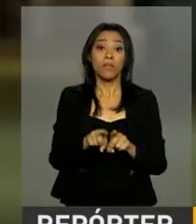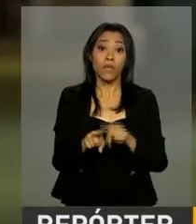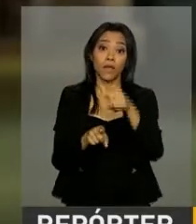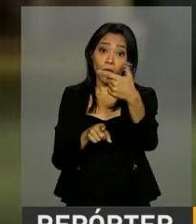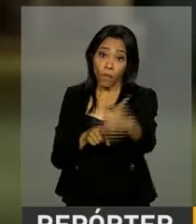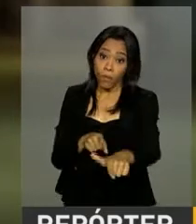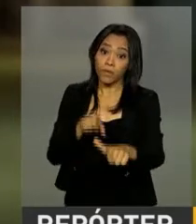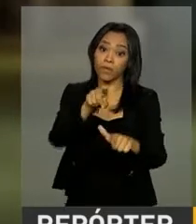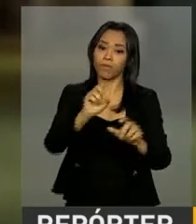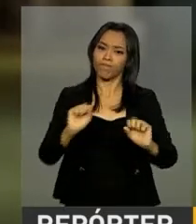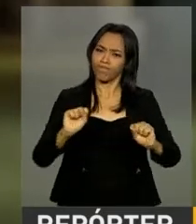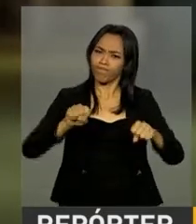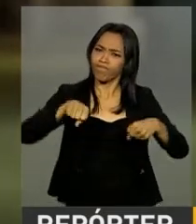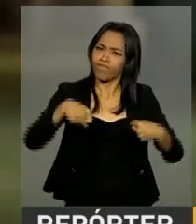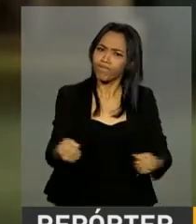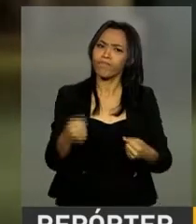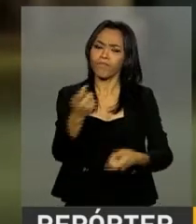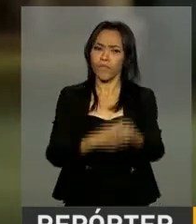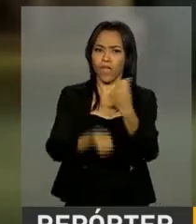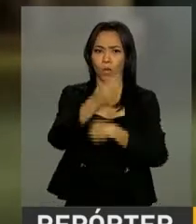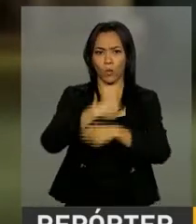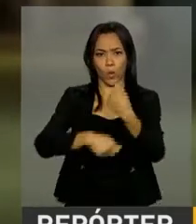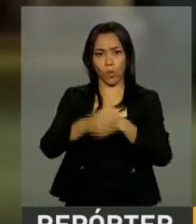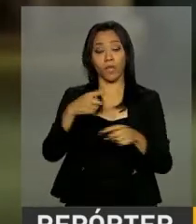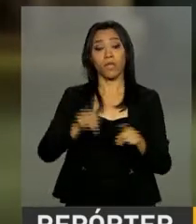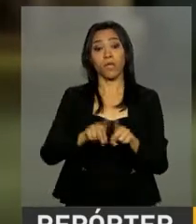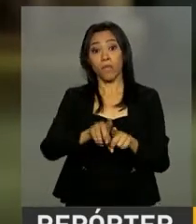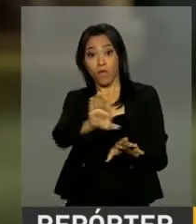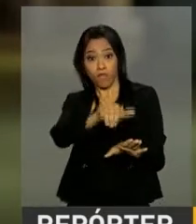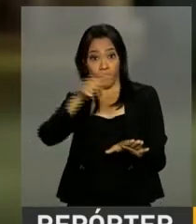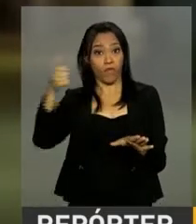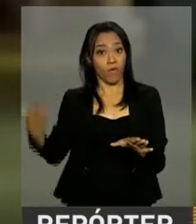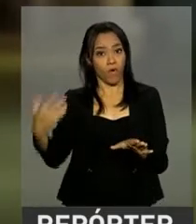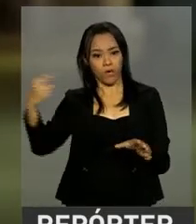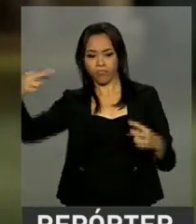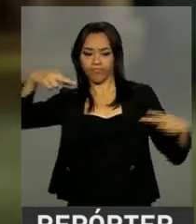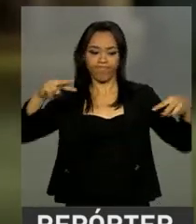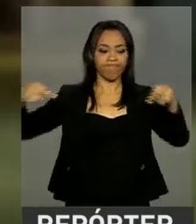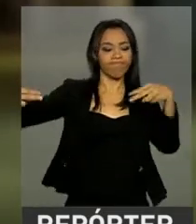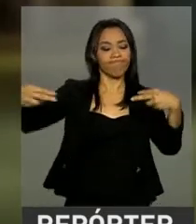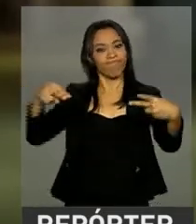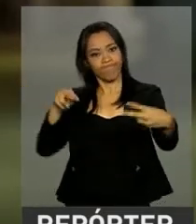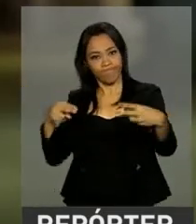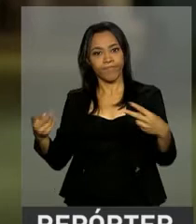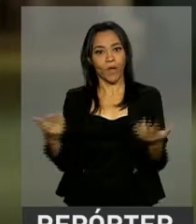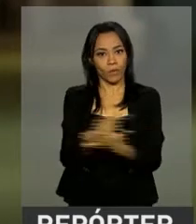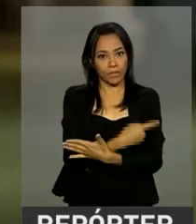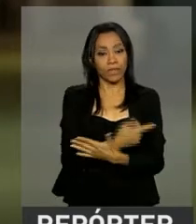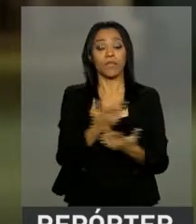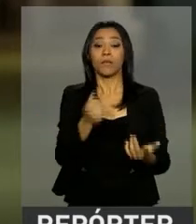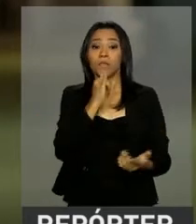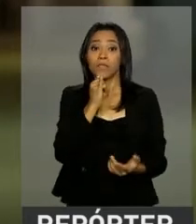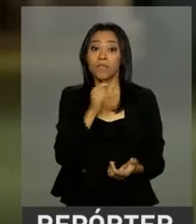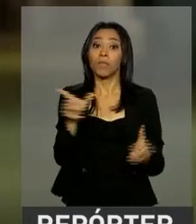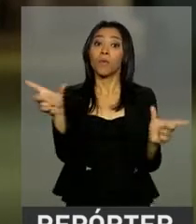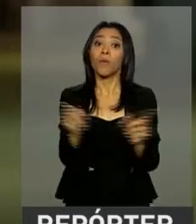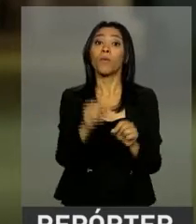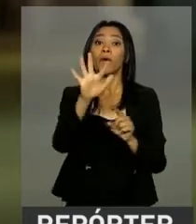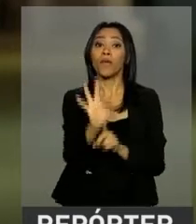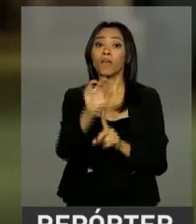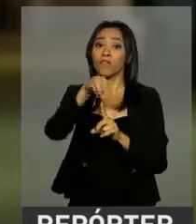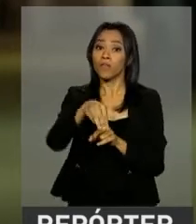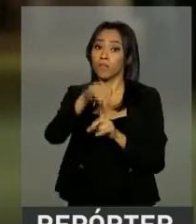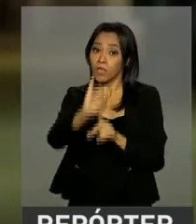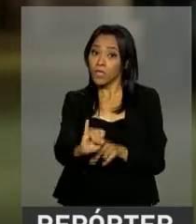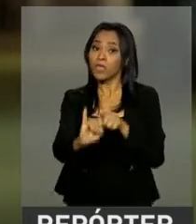da retomada da economia brasileira, análises externas também vão nesse sentido. Nesta semana, o Fundo Monetário